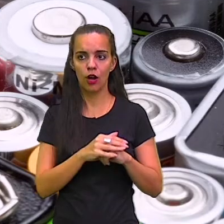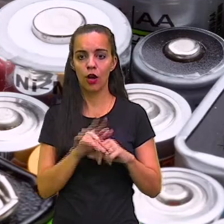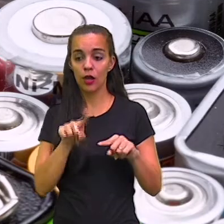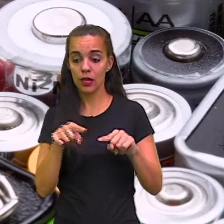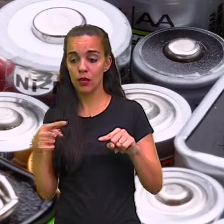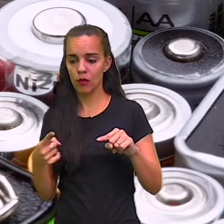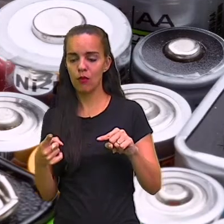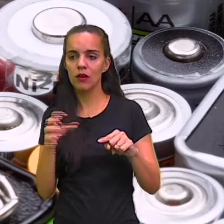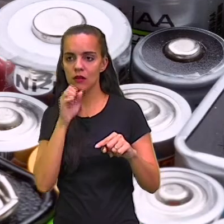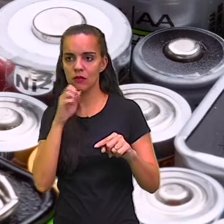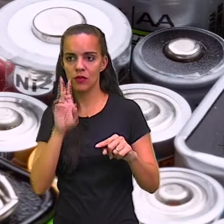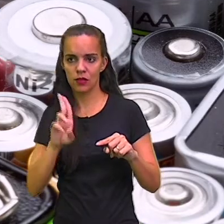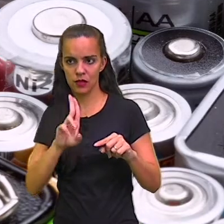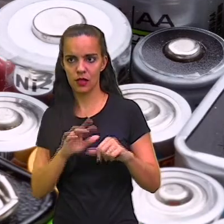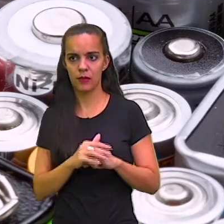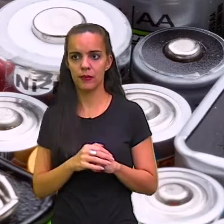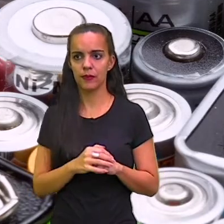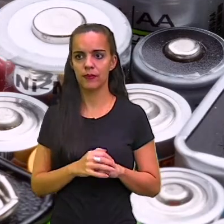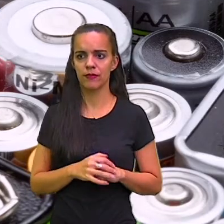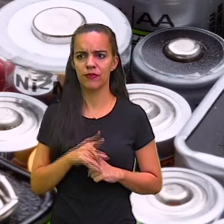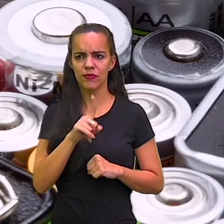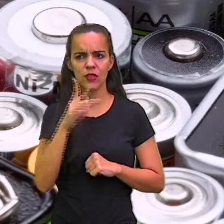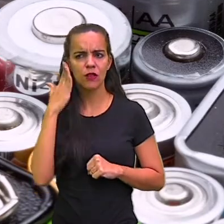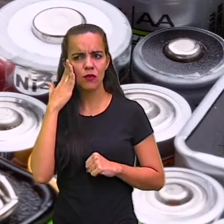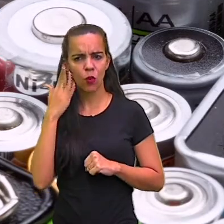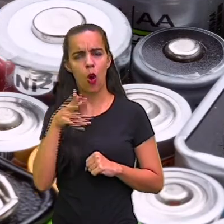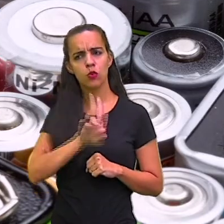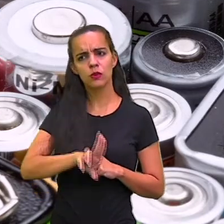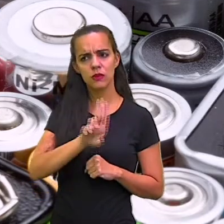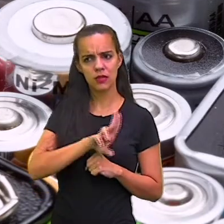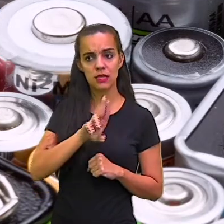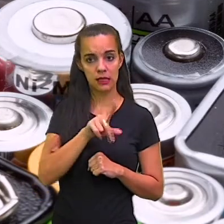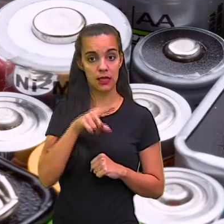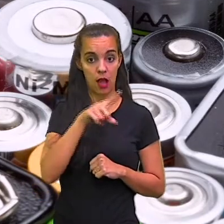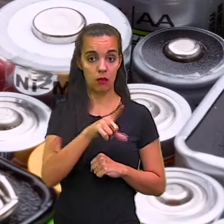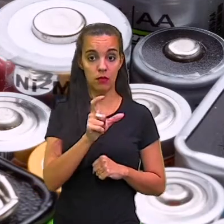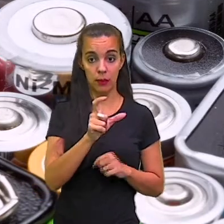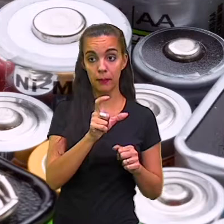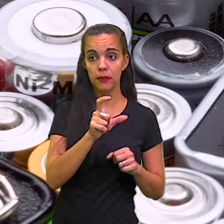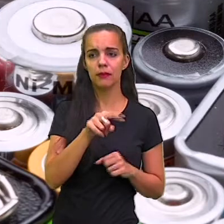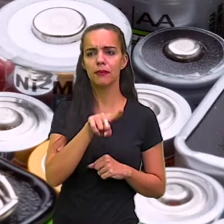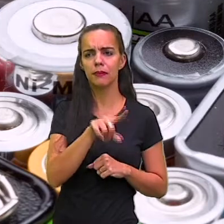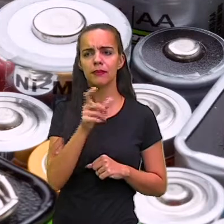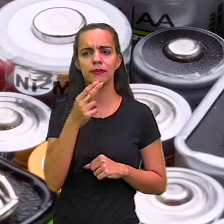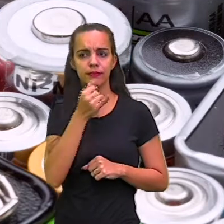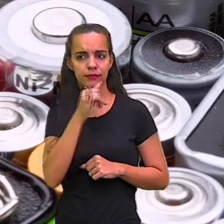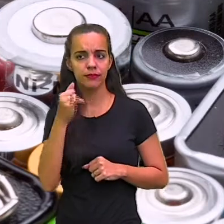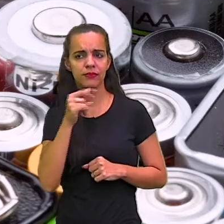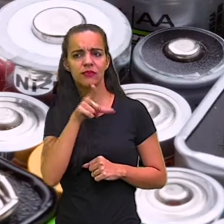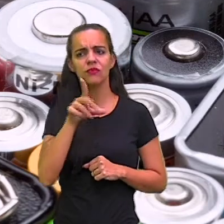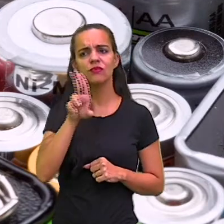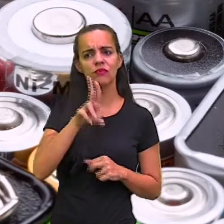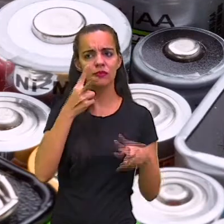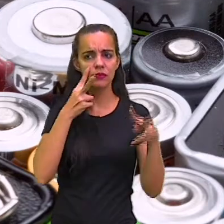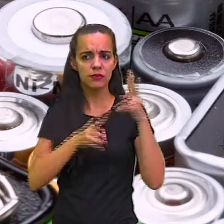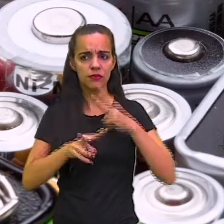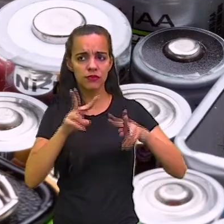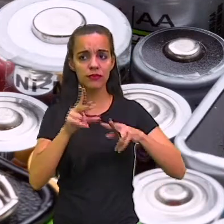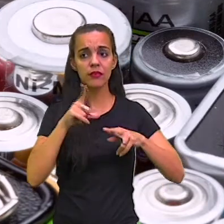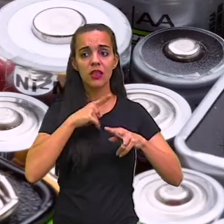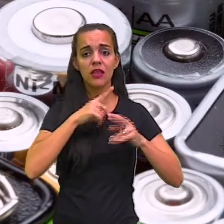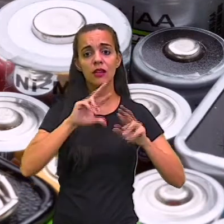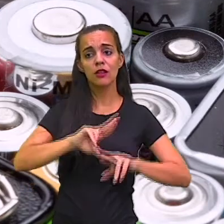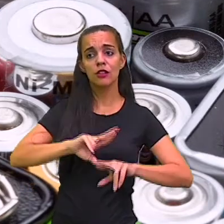polo negativo e ao testar uma bateria de 9 volts nova nós vamos observar que a